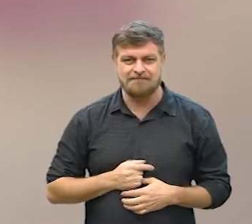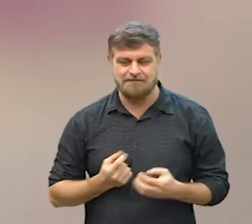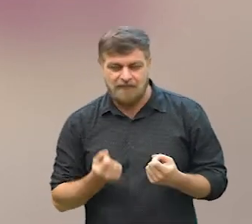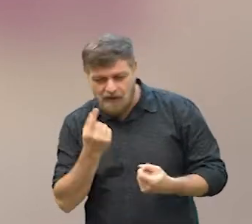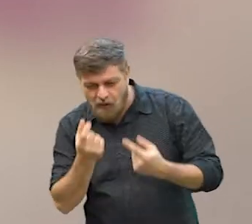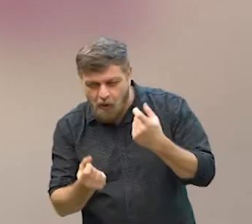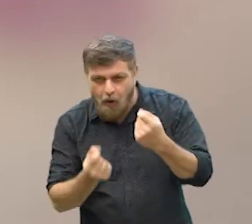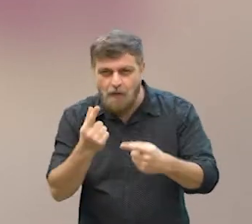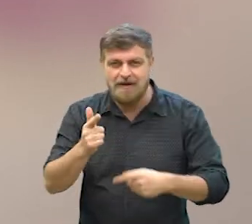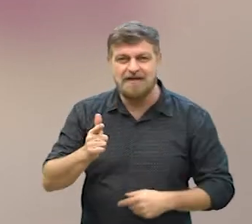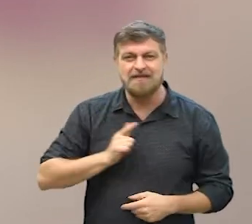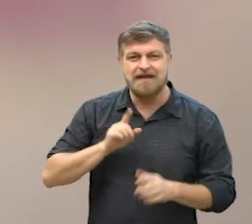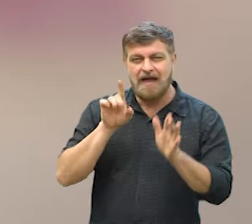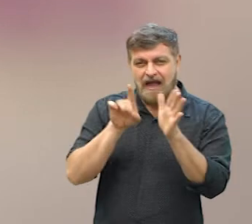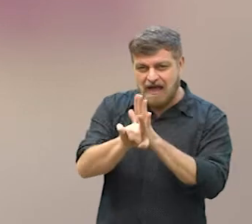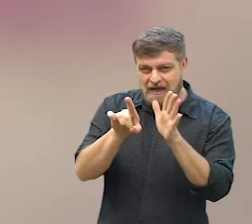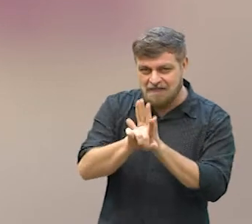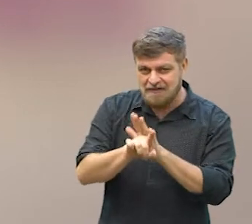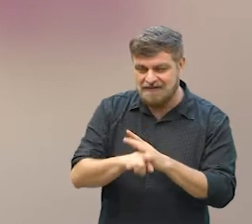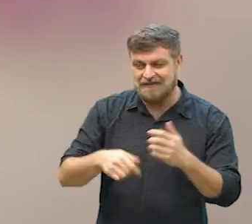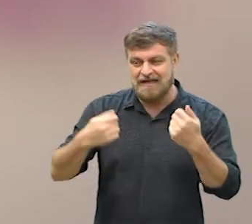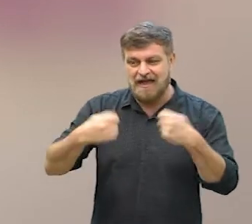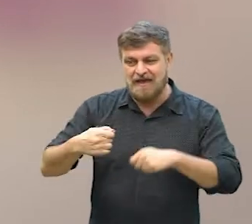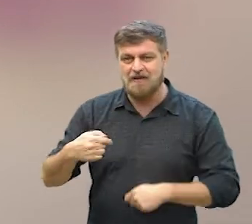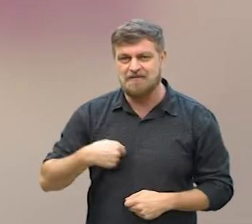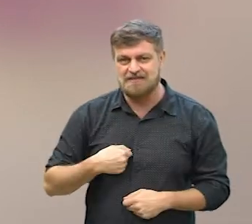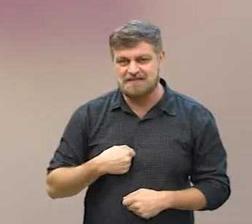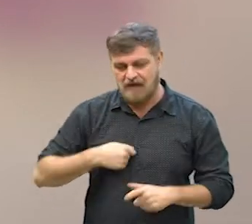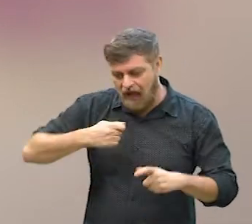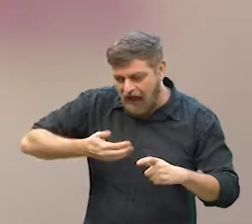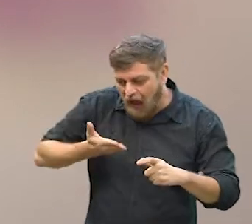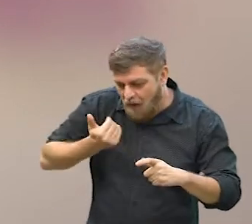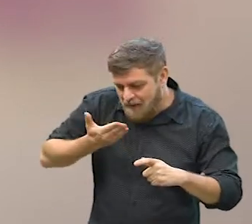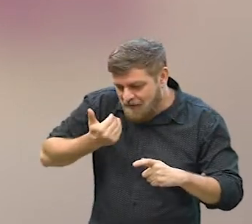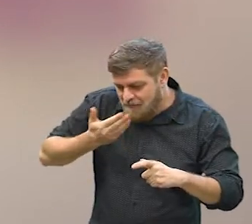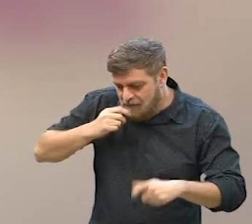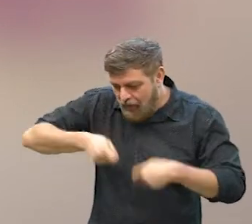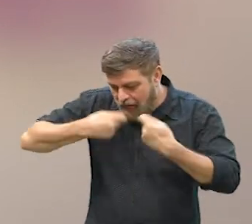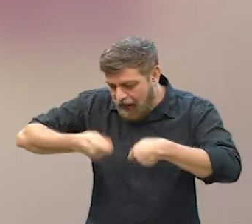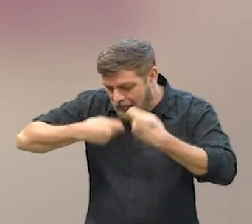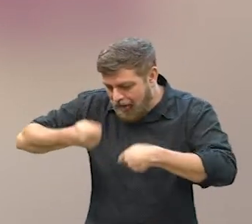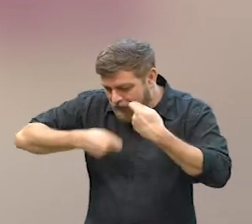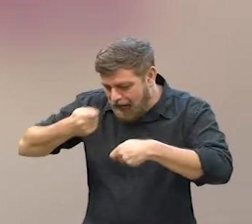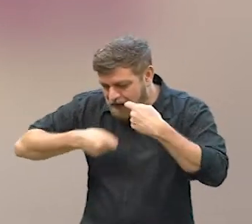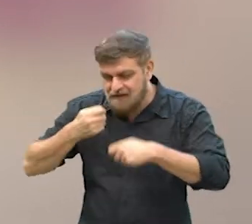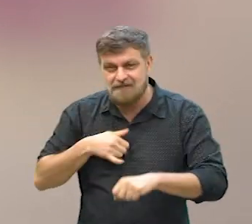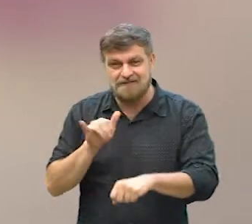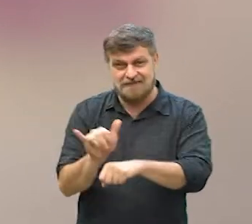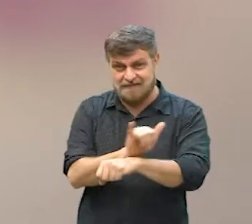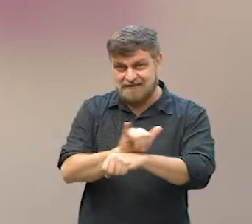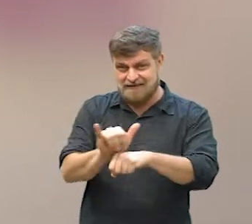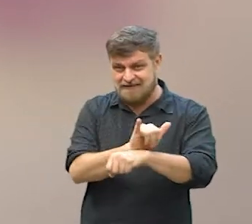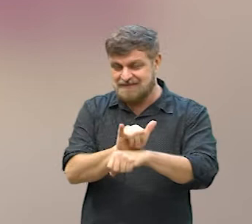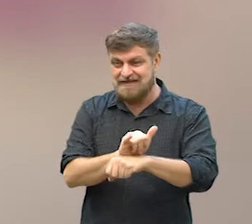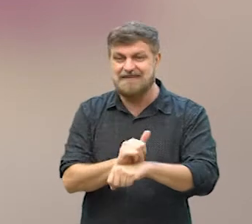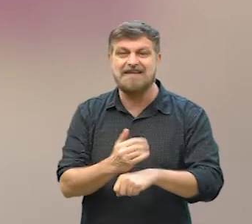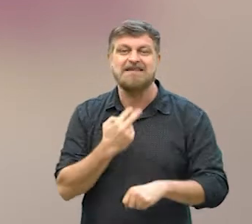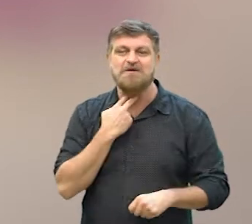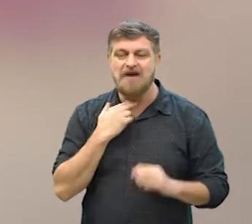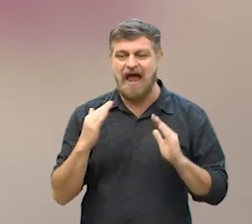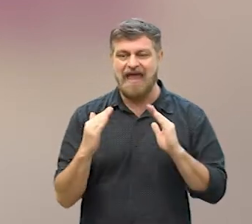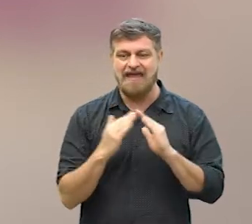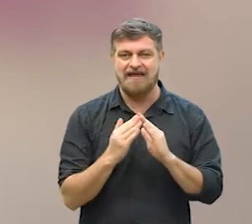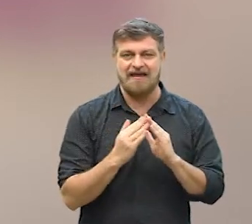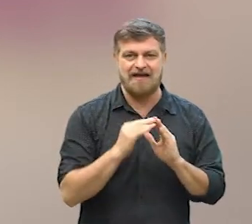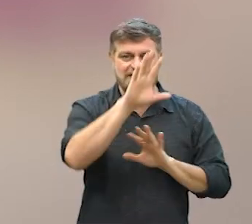as guloseimas? Você pode, mas aí é aquela pergunta, eu devo comer essa quantidade em excesso? Então, a estratégia é